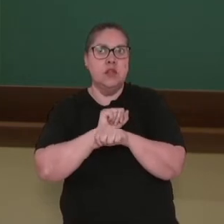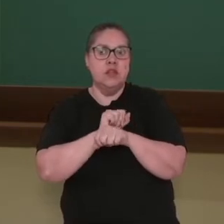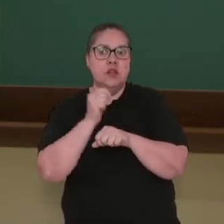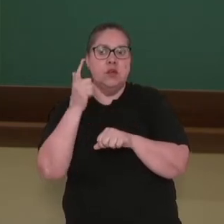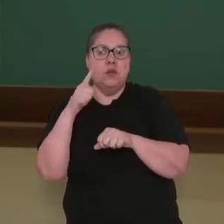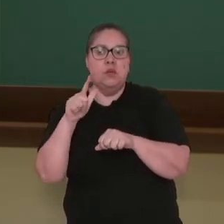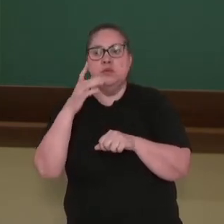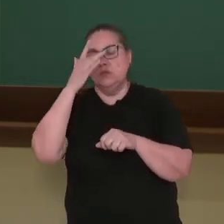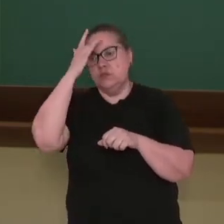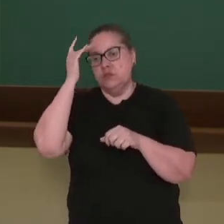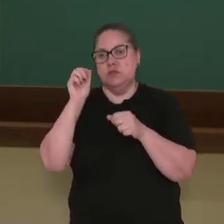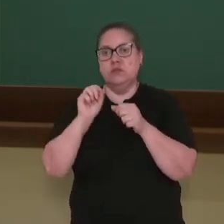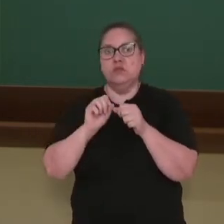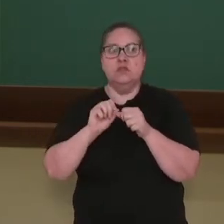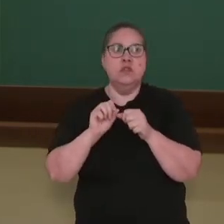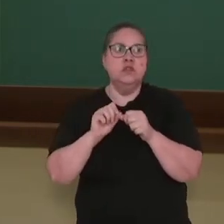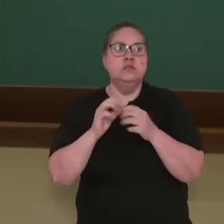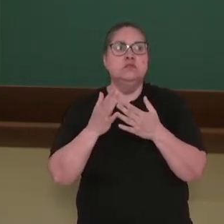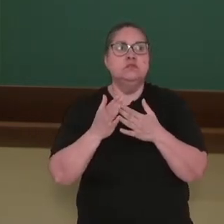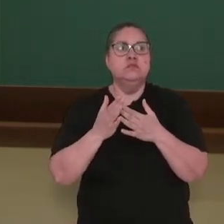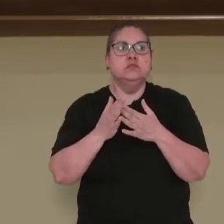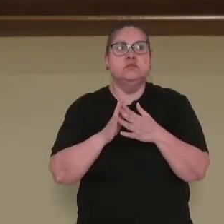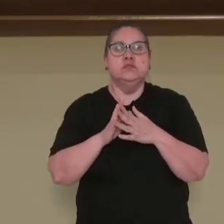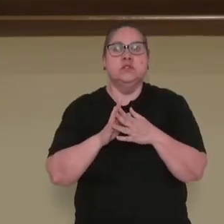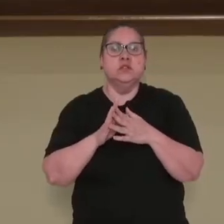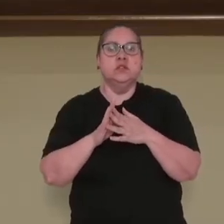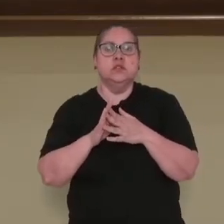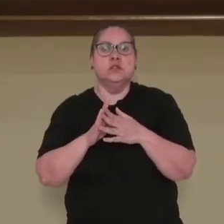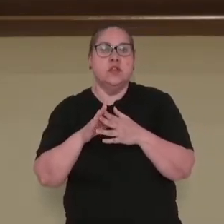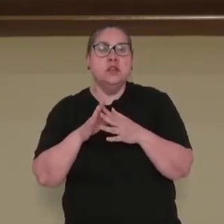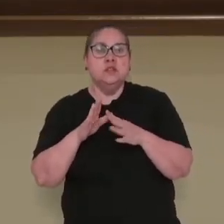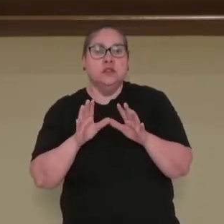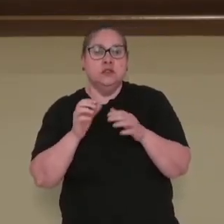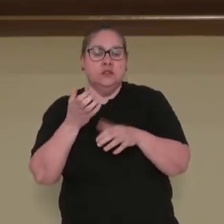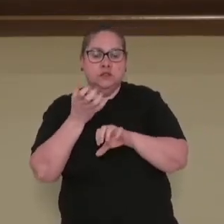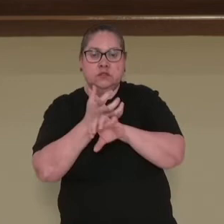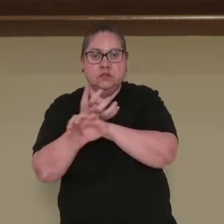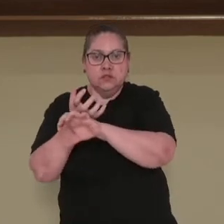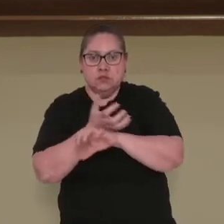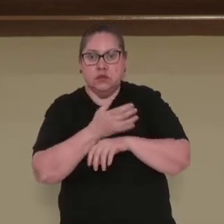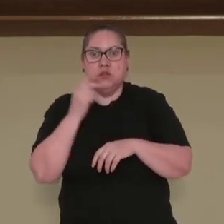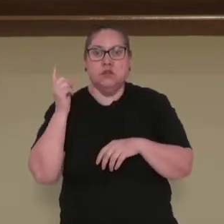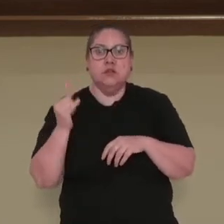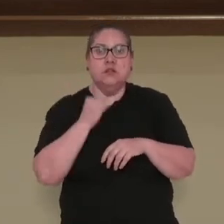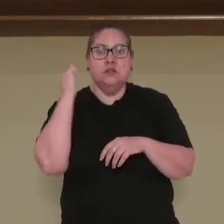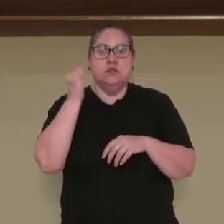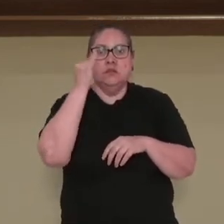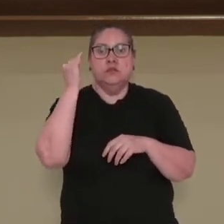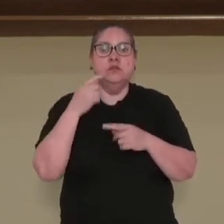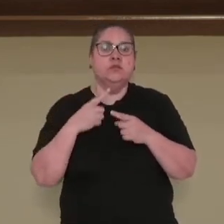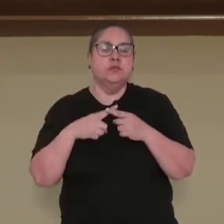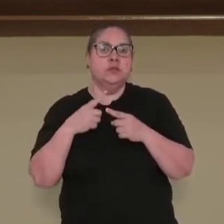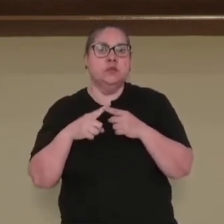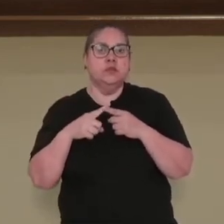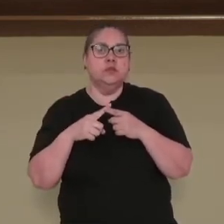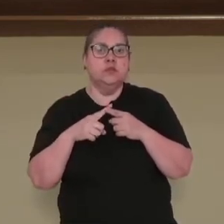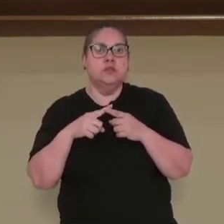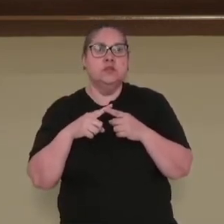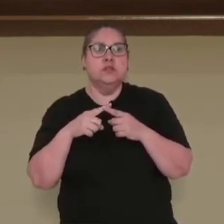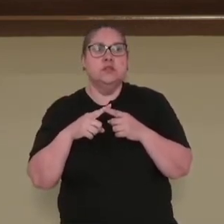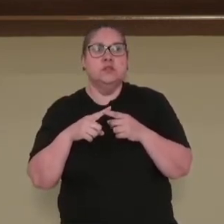Ser responsável é um dos princípios para conseguirmos a confiança das pessoas ao nosso redor. Além